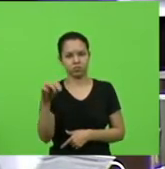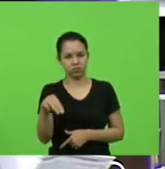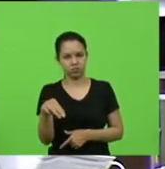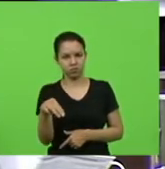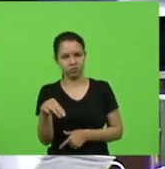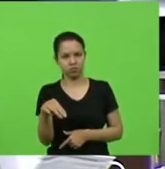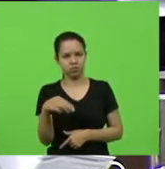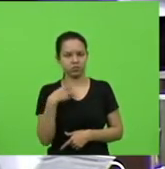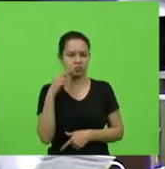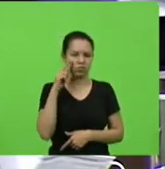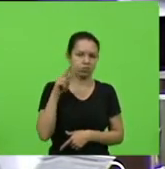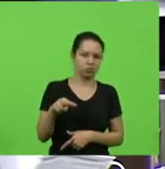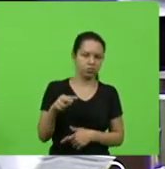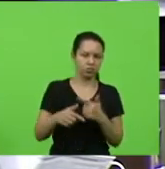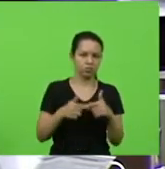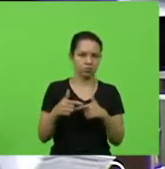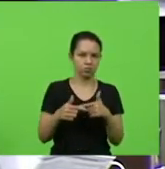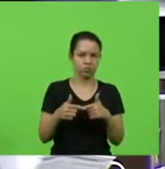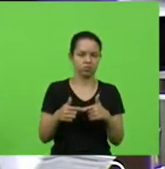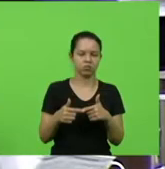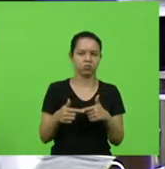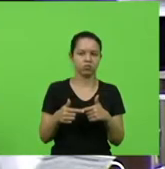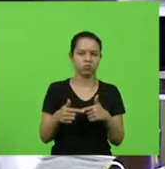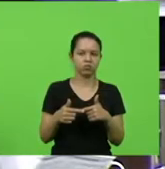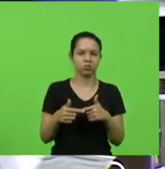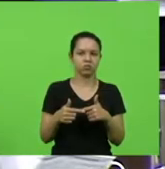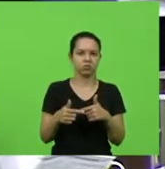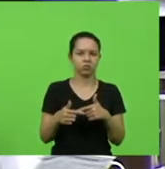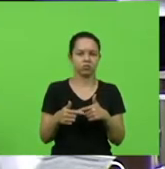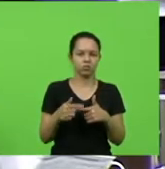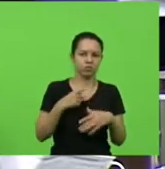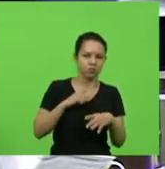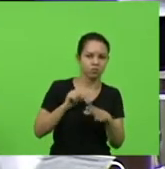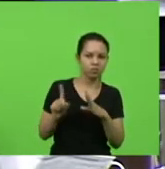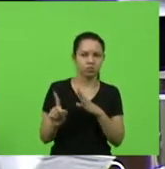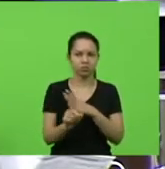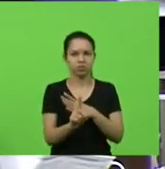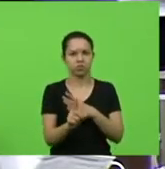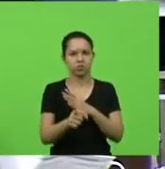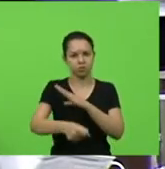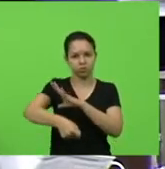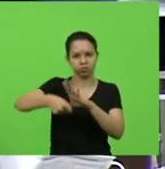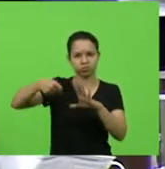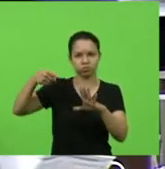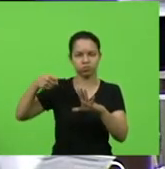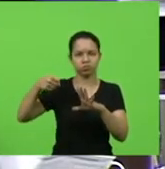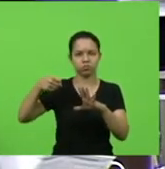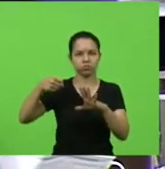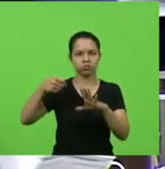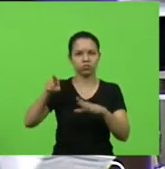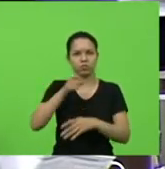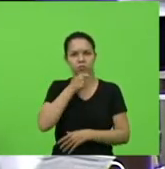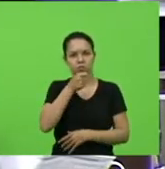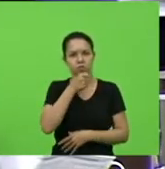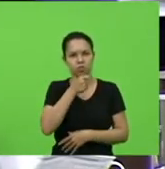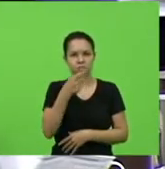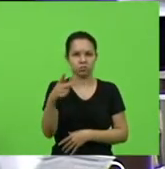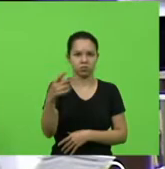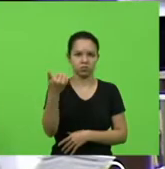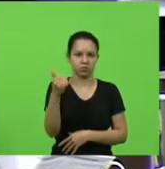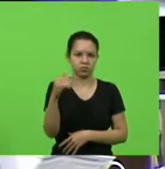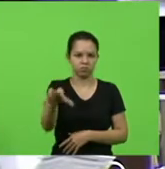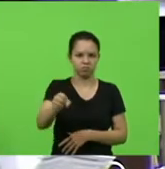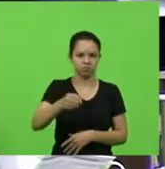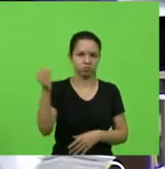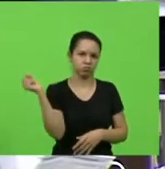choperia e agredir o repórter, pegou o celular dele, jogou no chão,